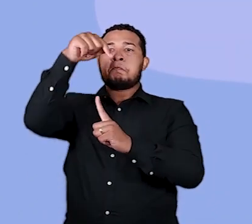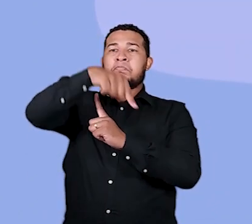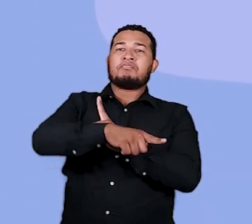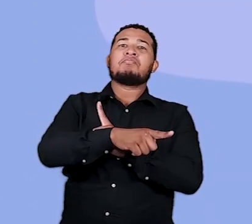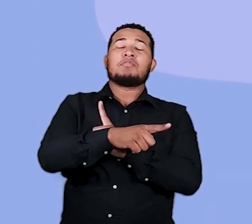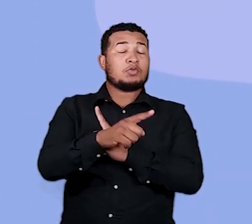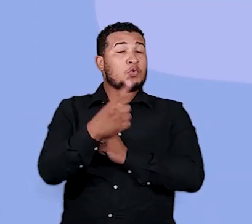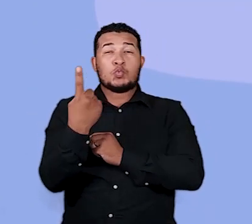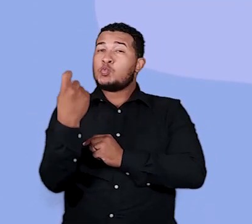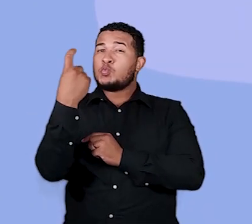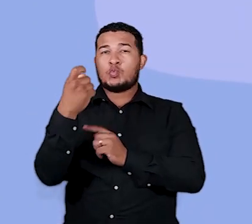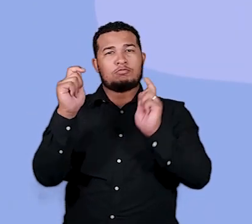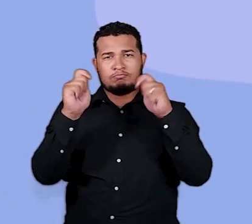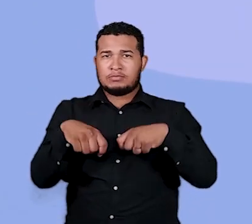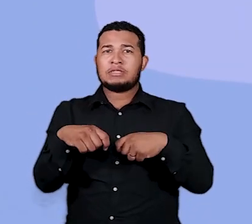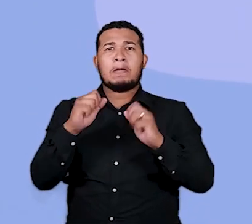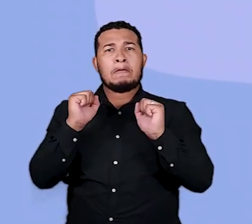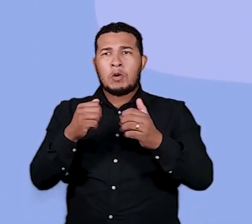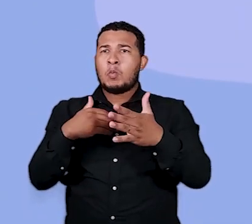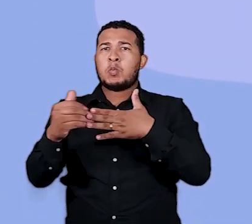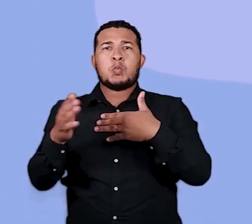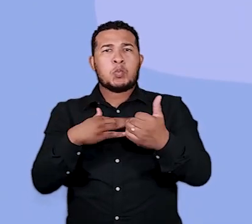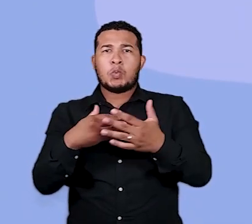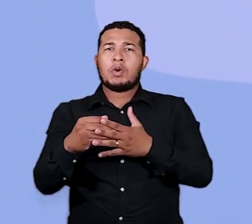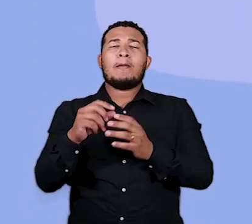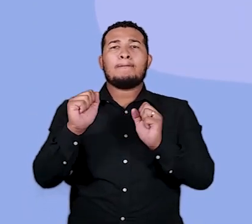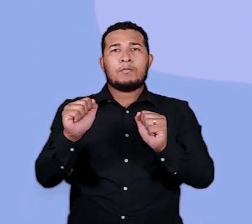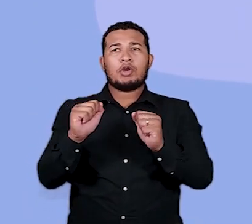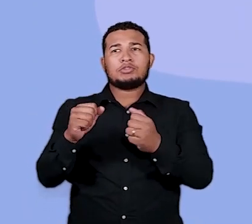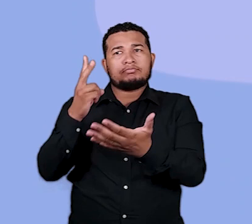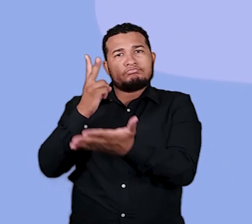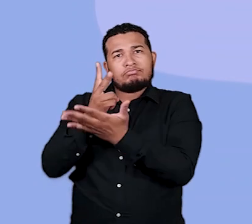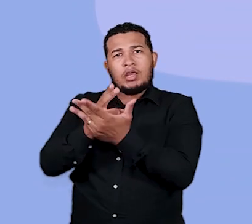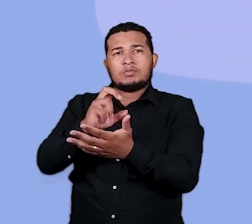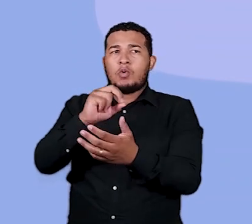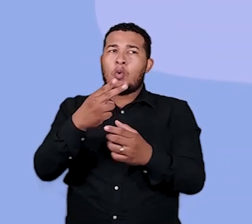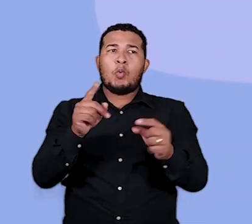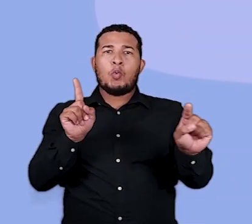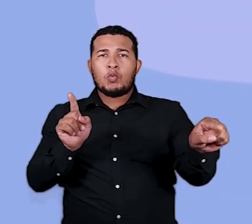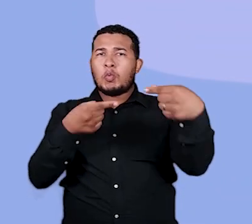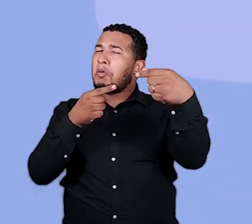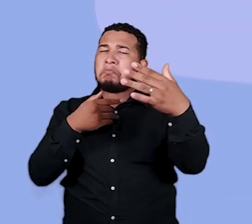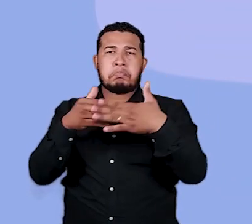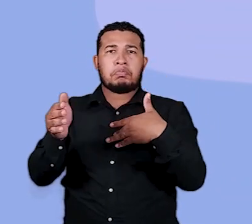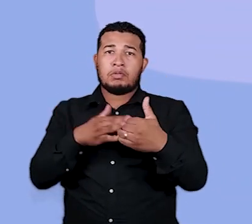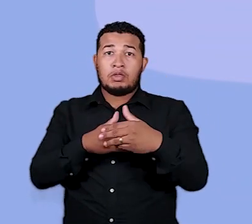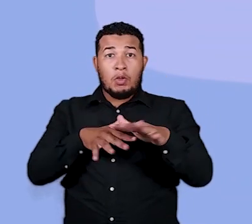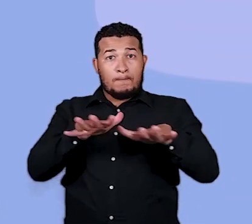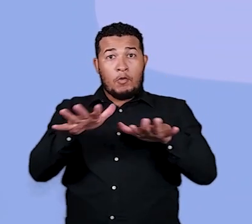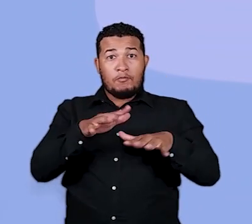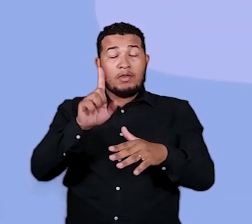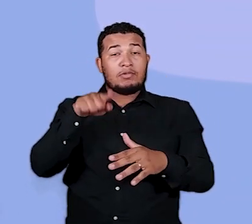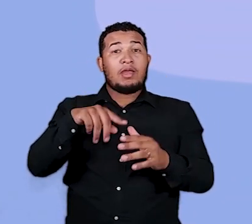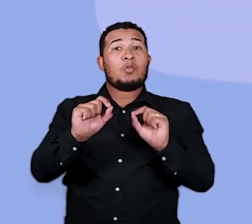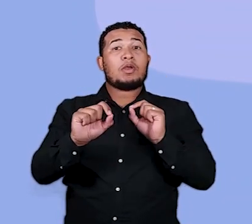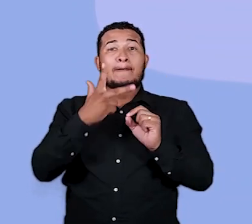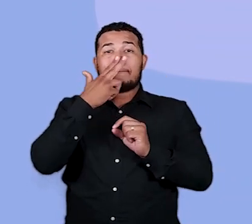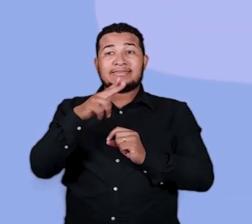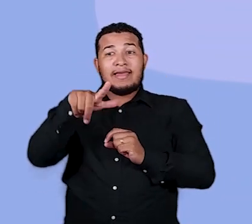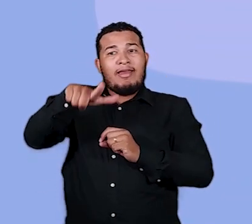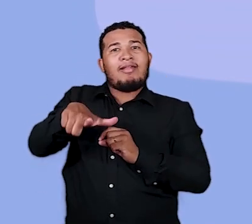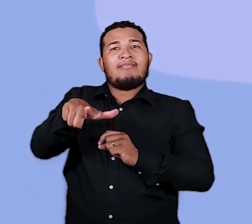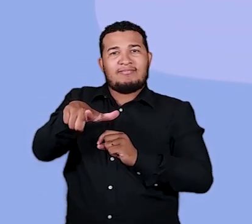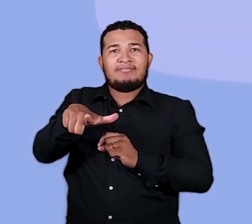saltar sobre as outras peças do tabuleiro, sejam elas amigas ou inimigas. O movimento executado pelo cavalo